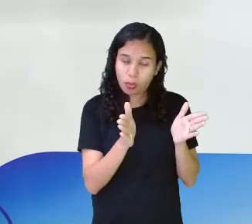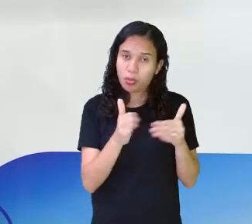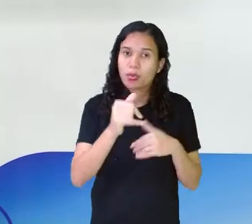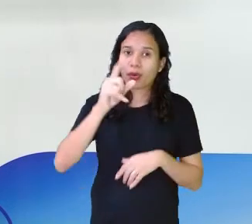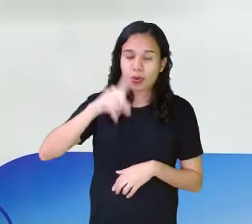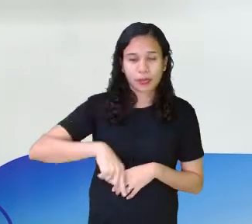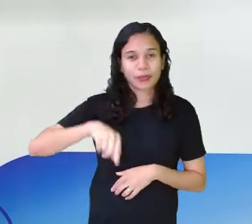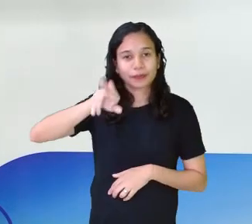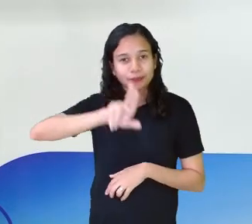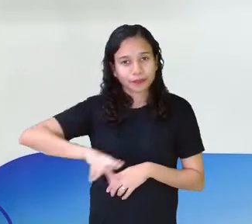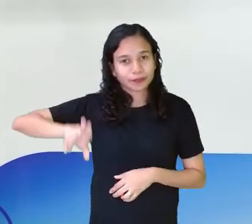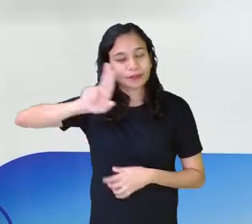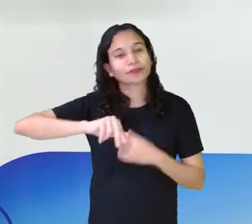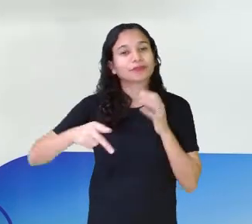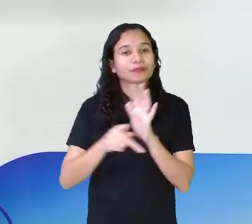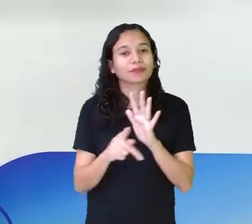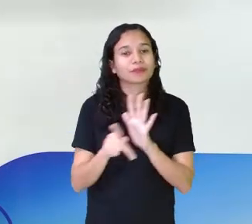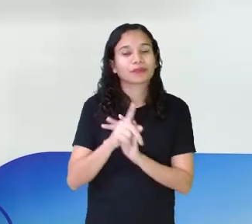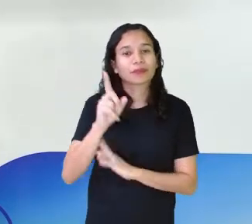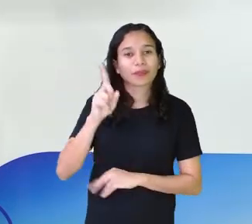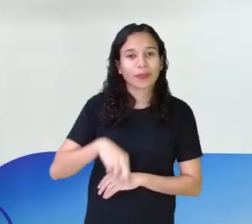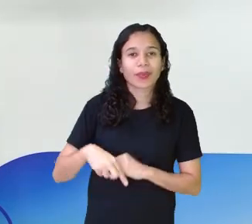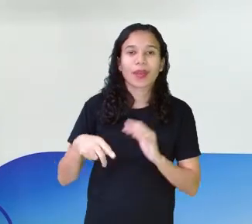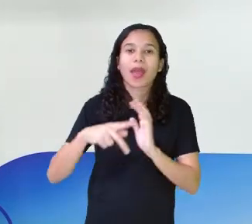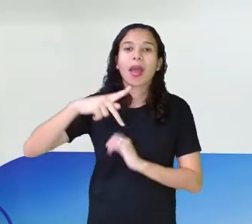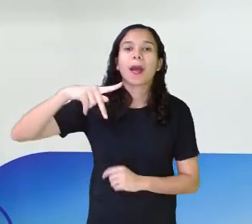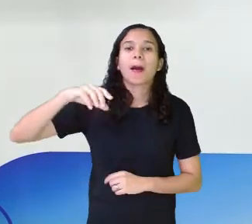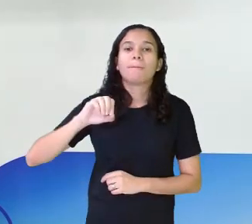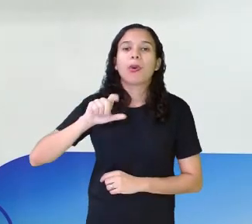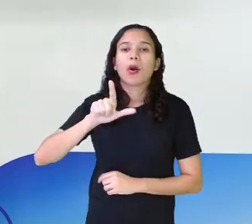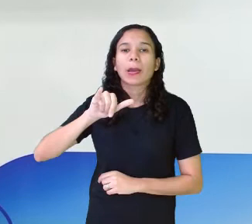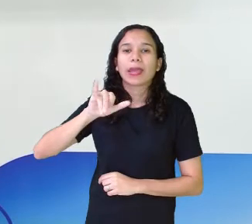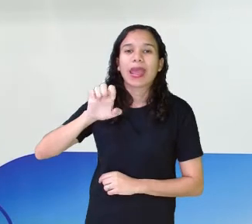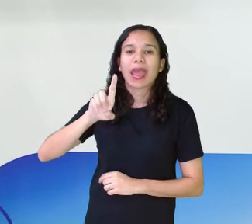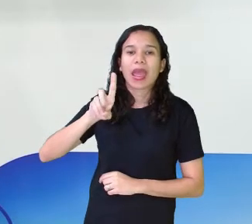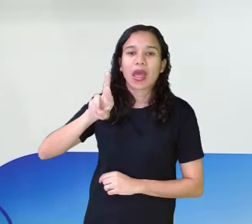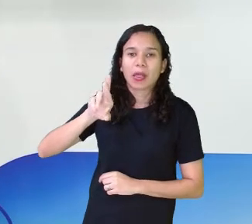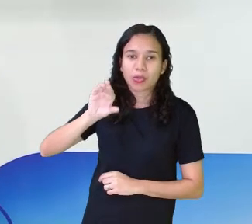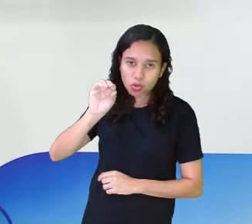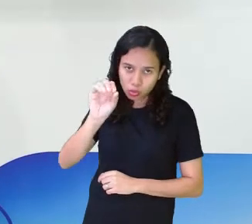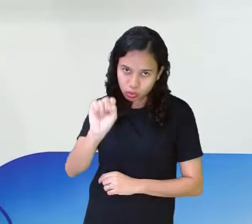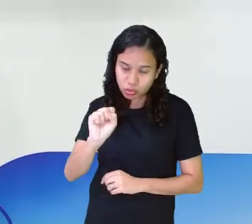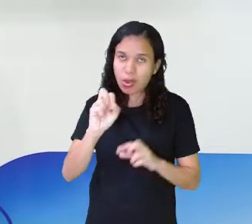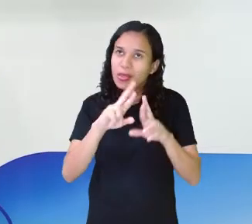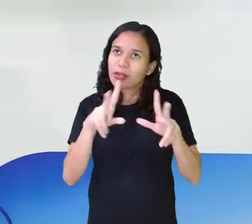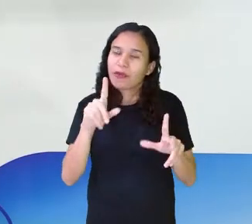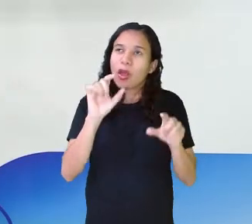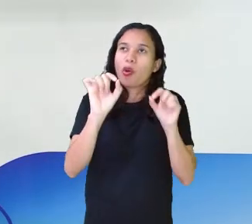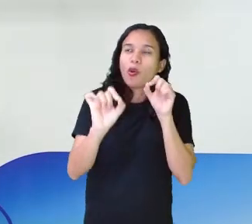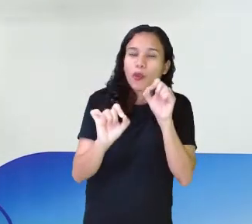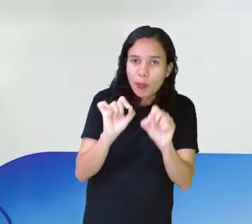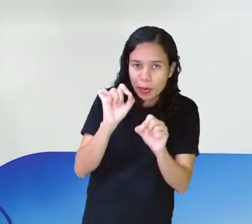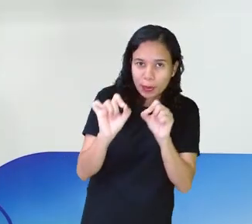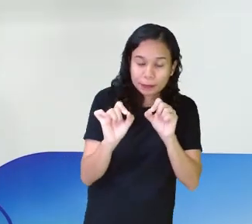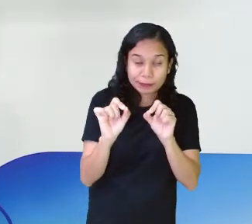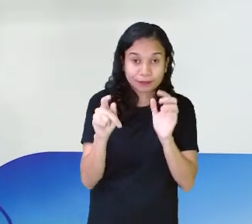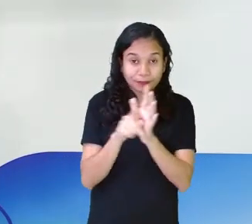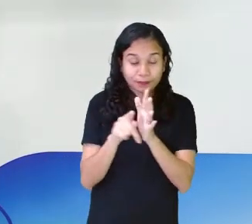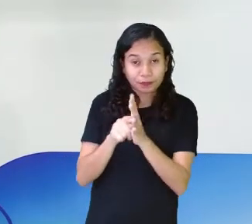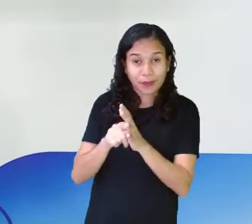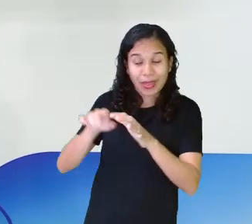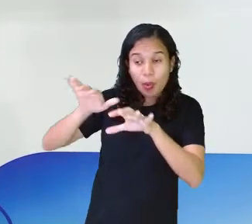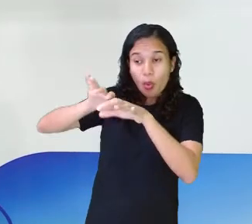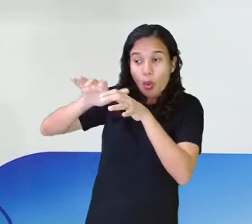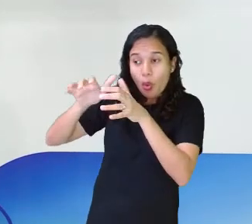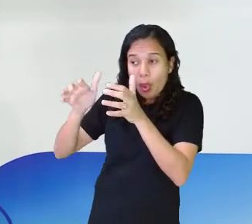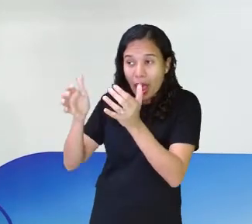que nesse caso são poliedros. Poliedros, sim. Qual é a diferença? Corpos arredondados,